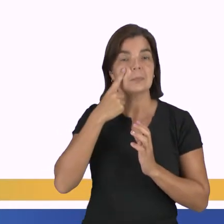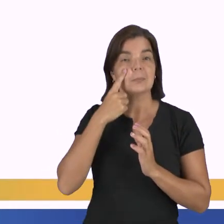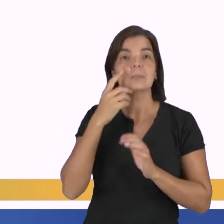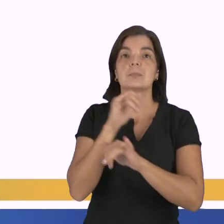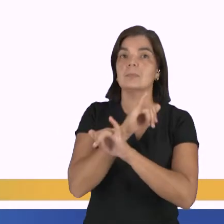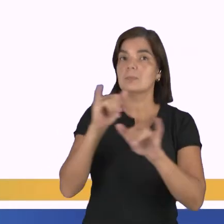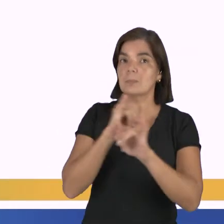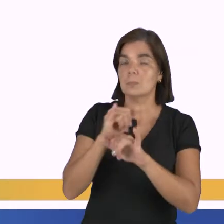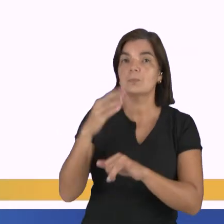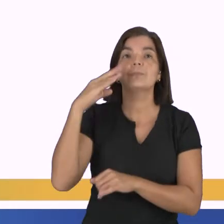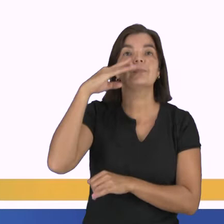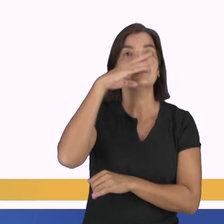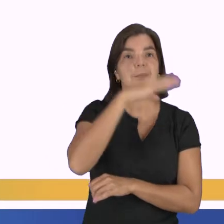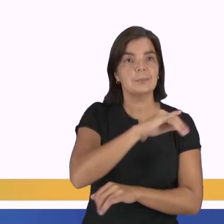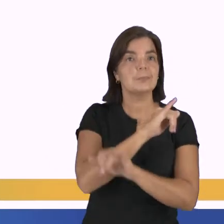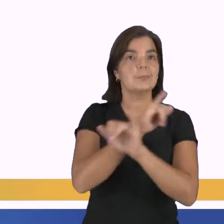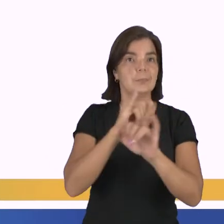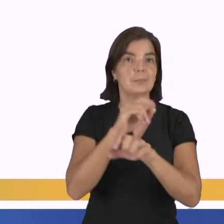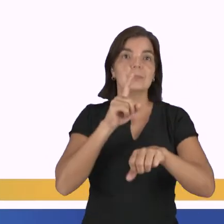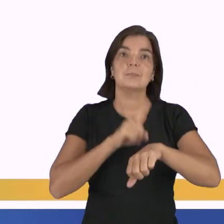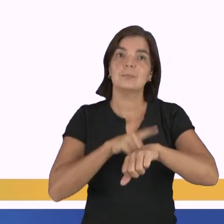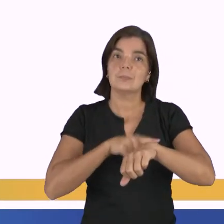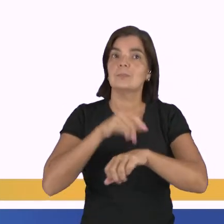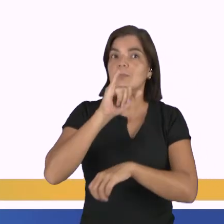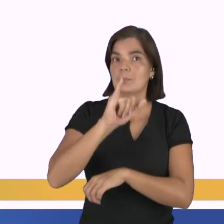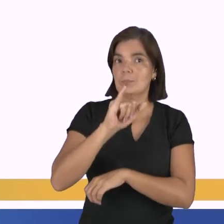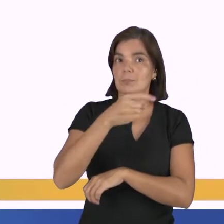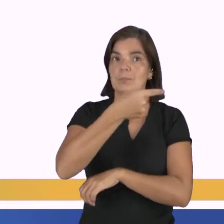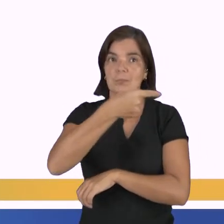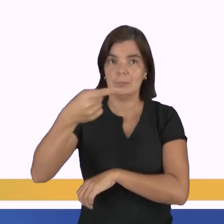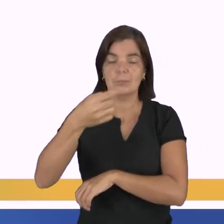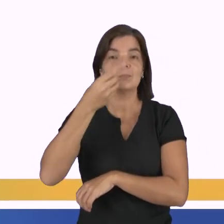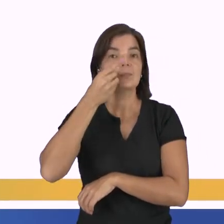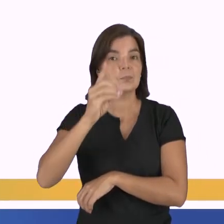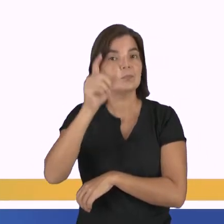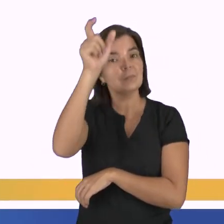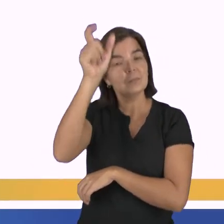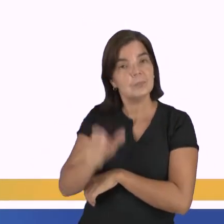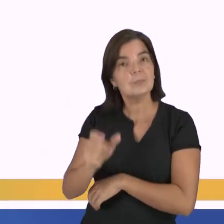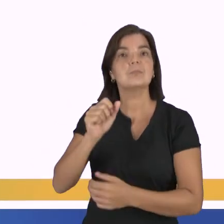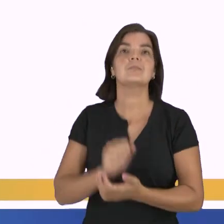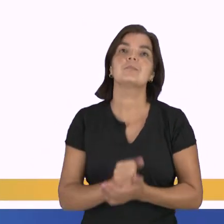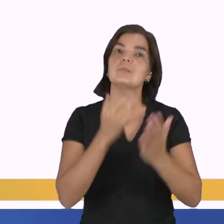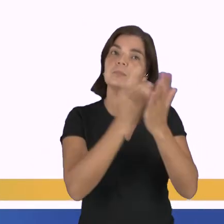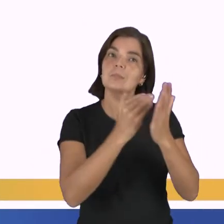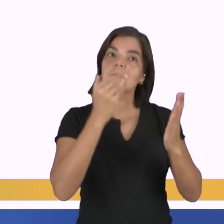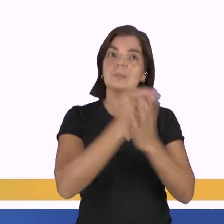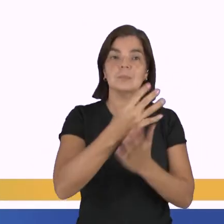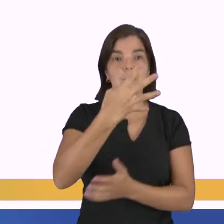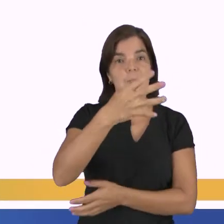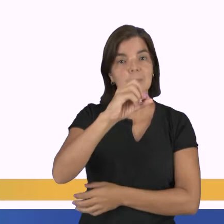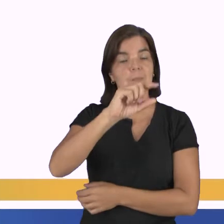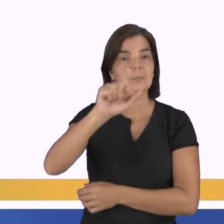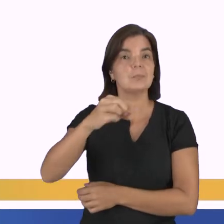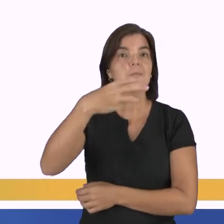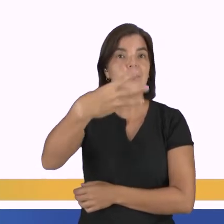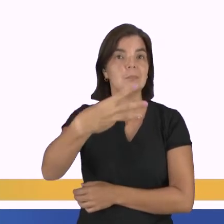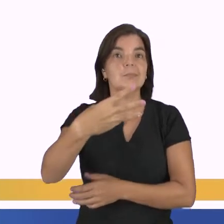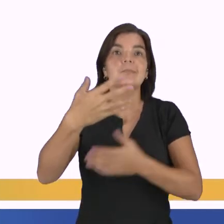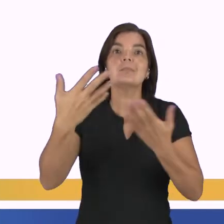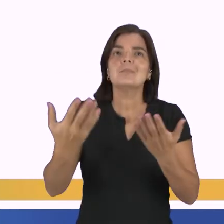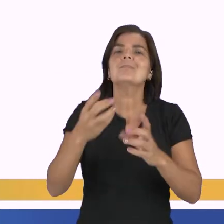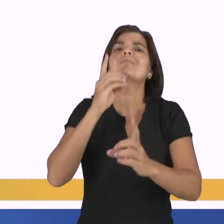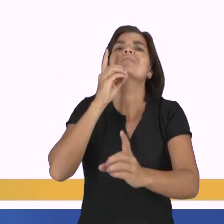questão informa que a temperatura informada foi medida no momento e linha do dia J coluna a maior temperatura é 4,3